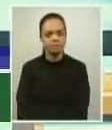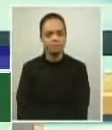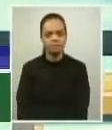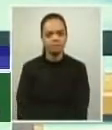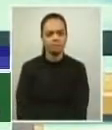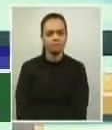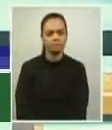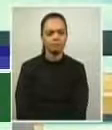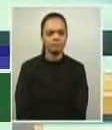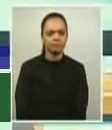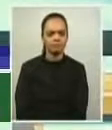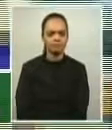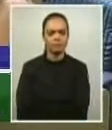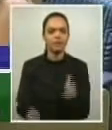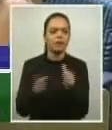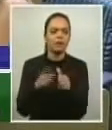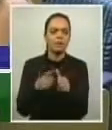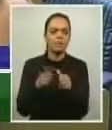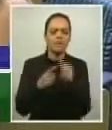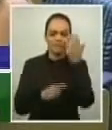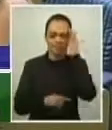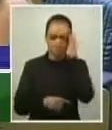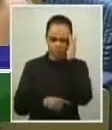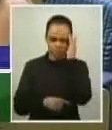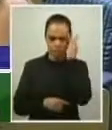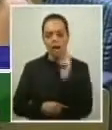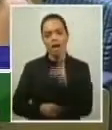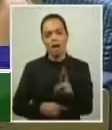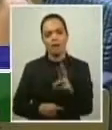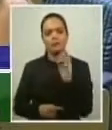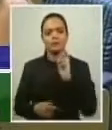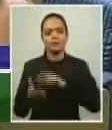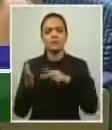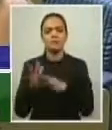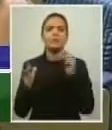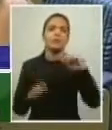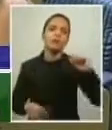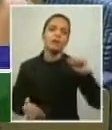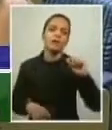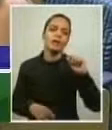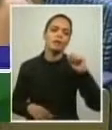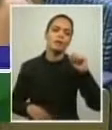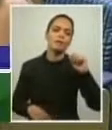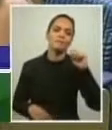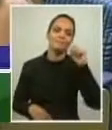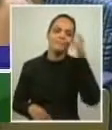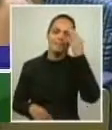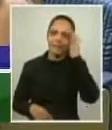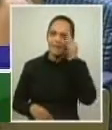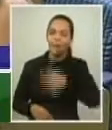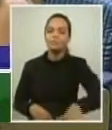no caso brasileira da primeira noção de representação é uma noção social histórico-social